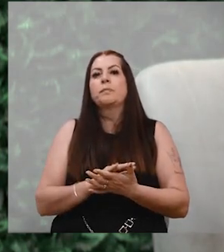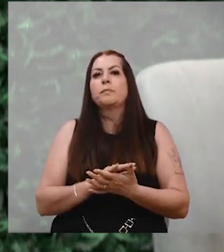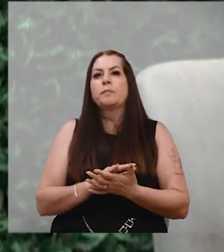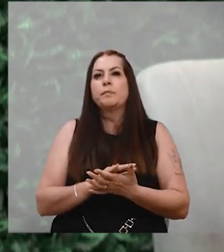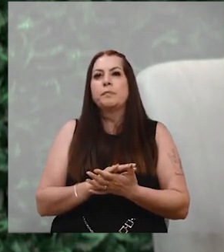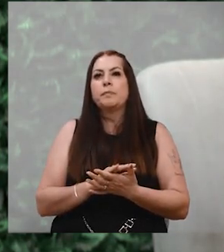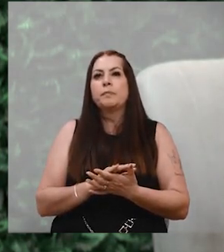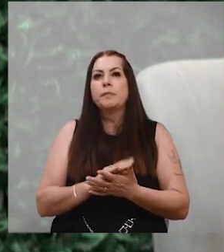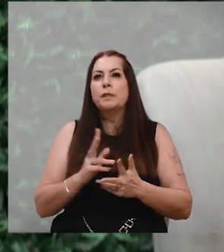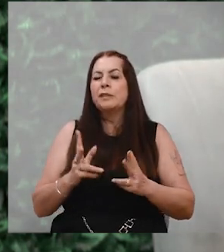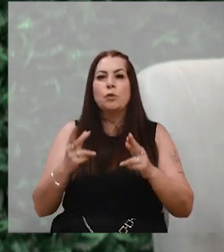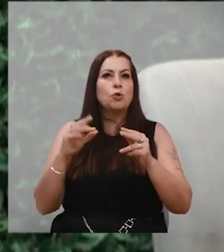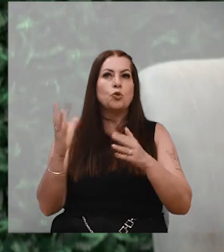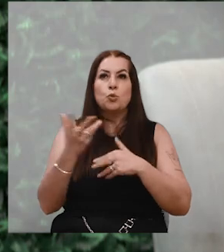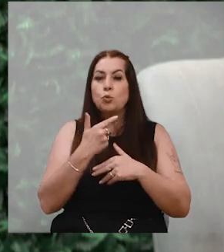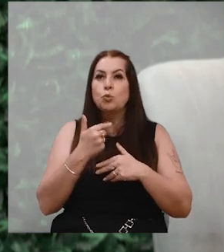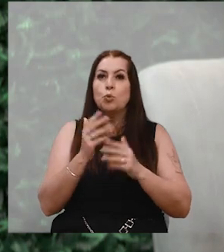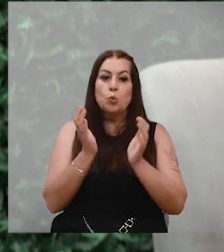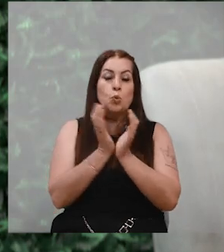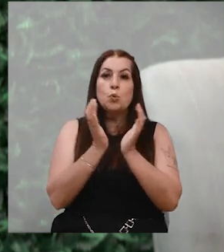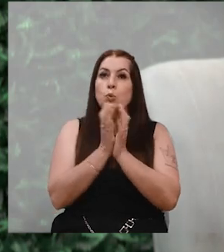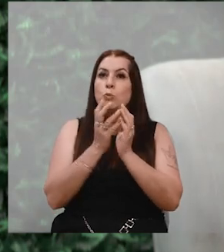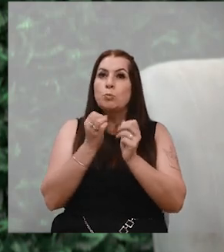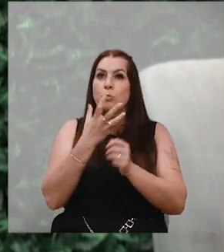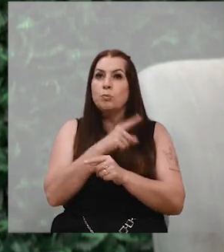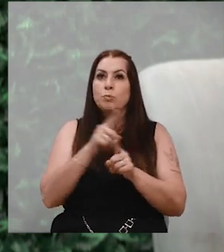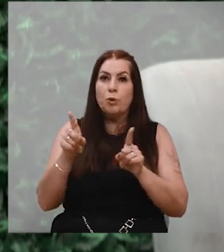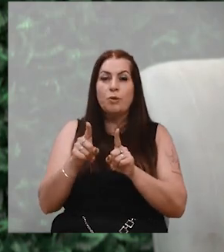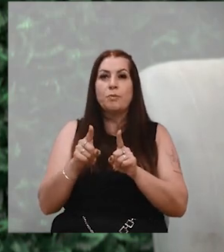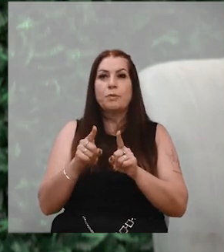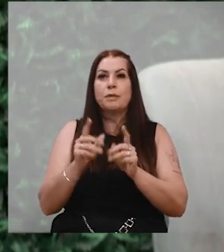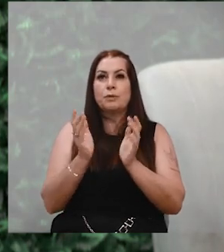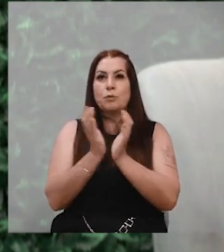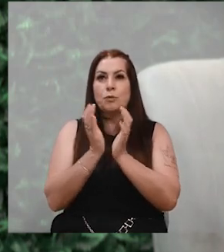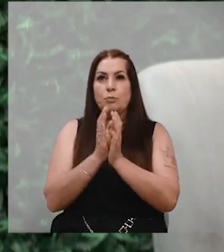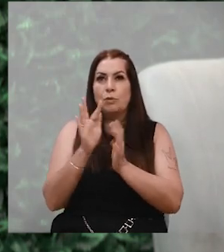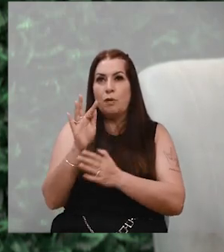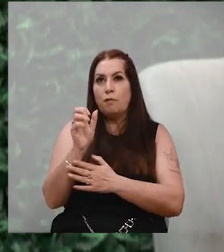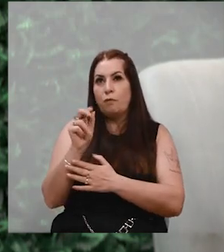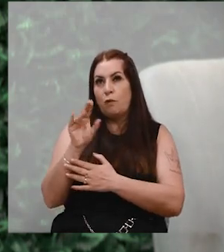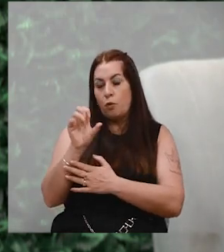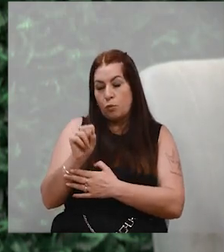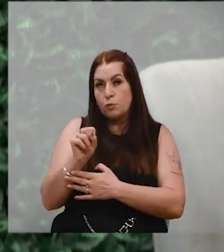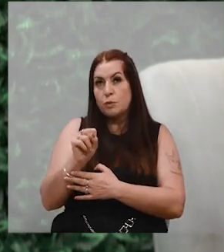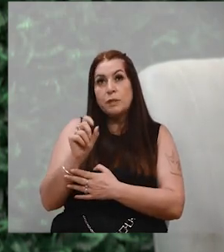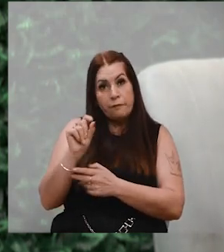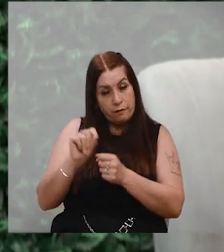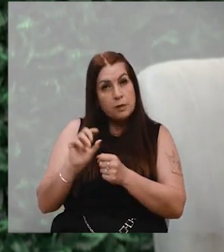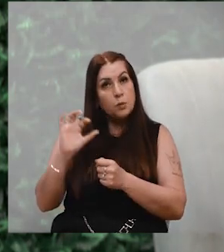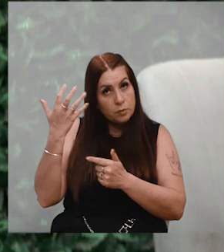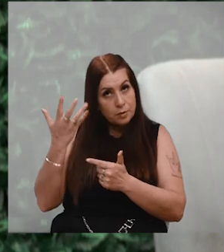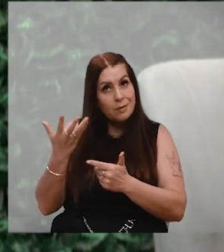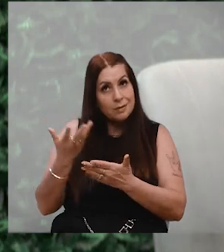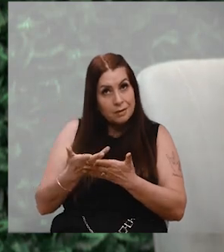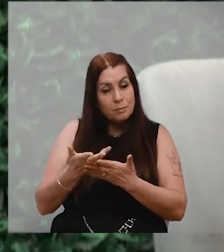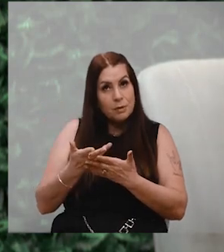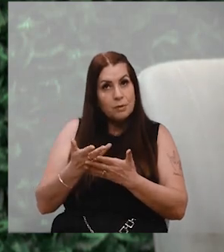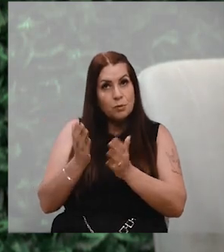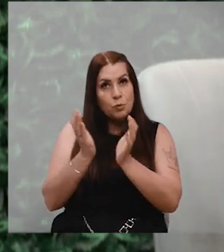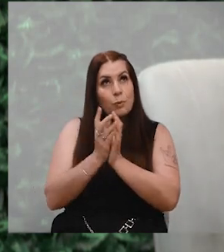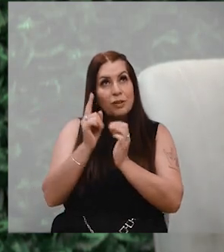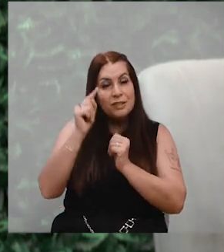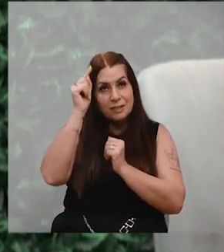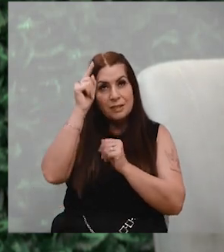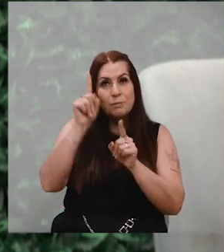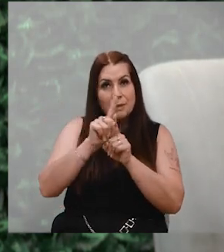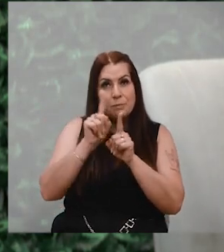bons, o corte, enfim, é uma galera muito boa da equipe da Focus, que faz acontecer, além do